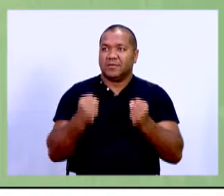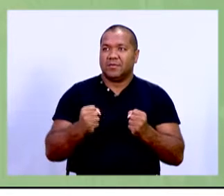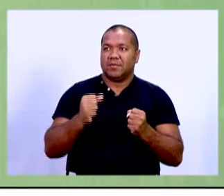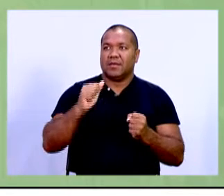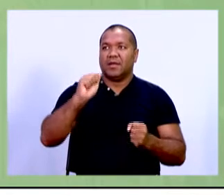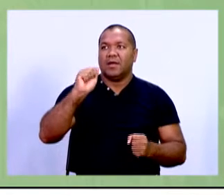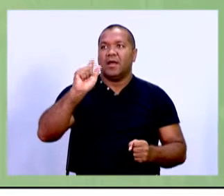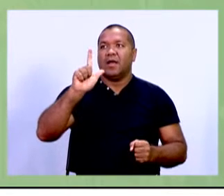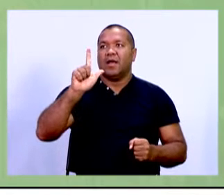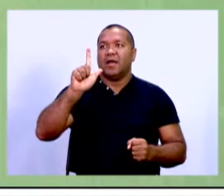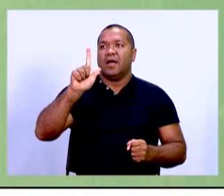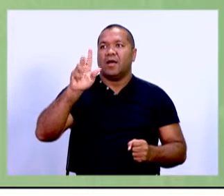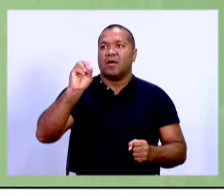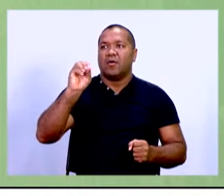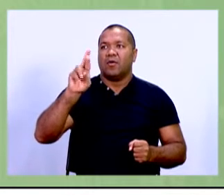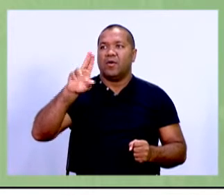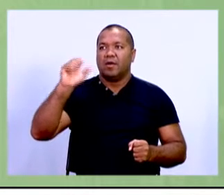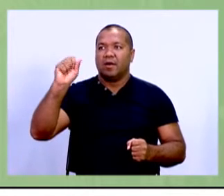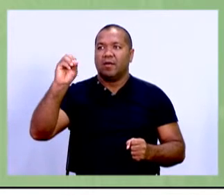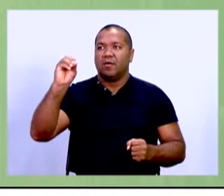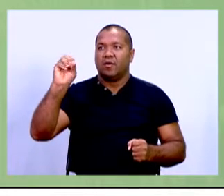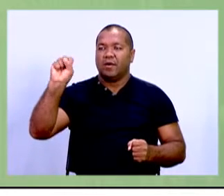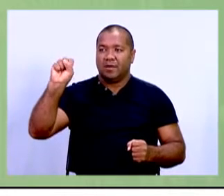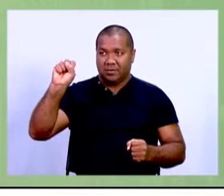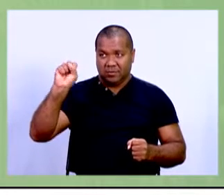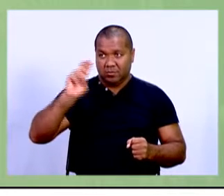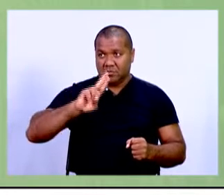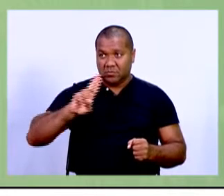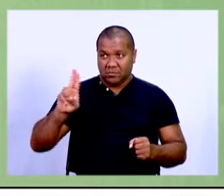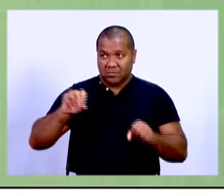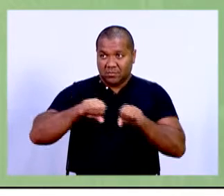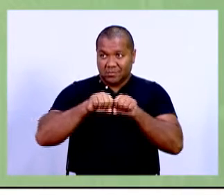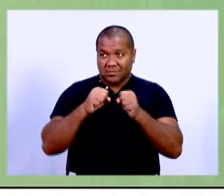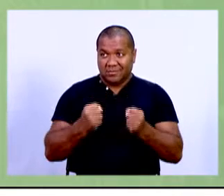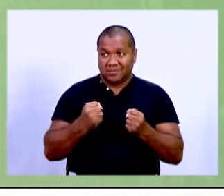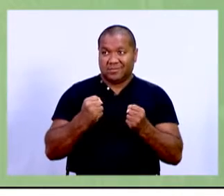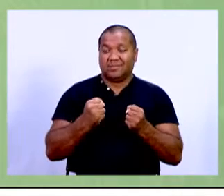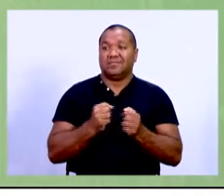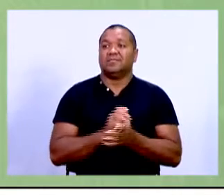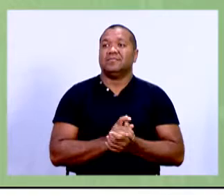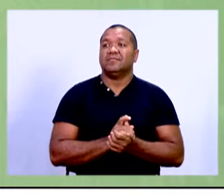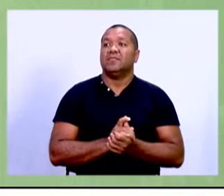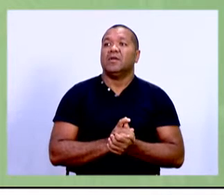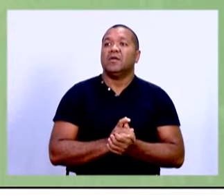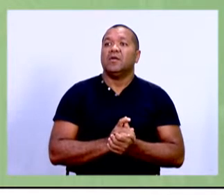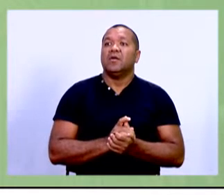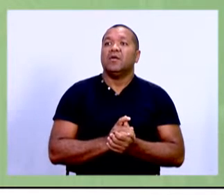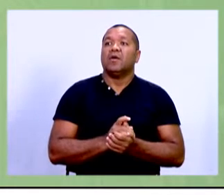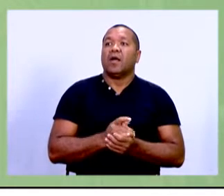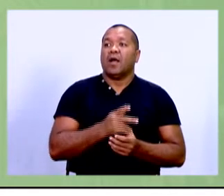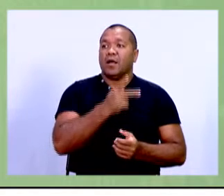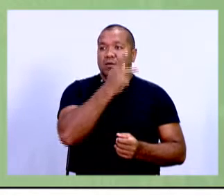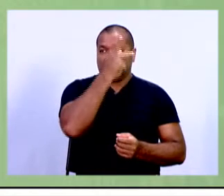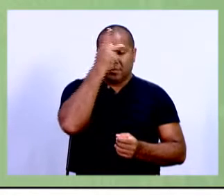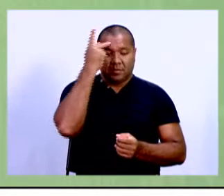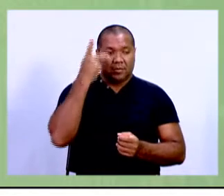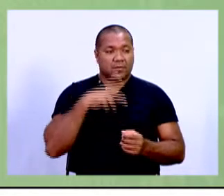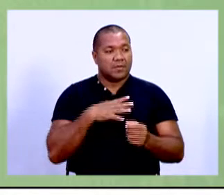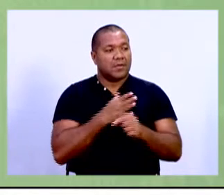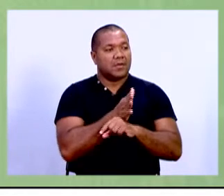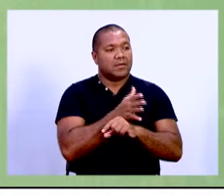o Agora OS, certo? Os clientes terão acesso via computador normal,